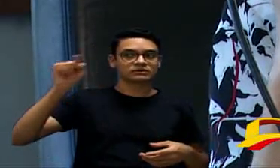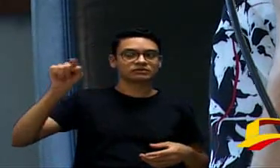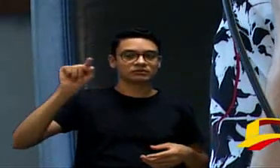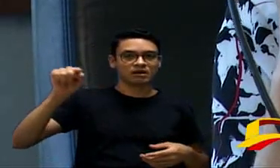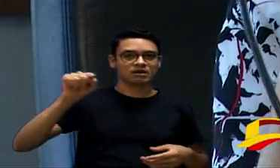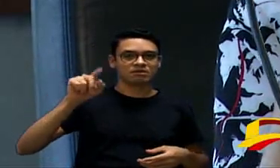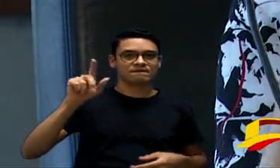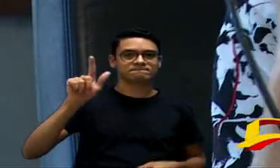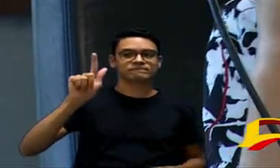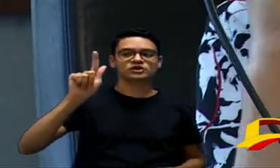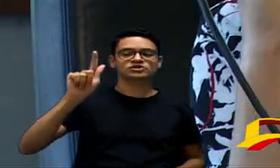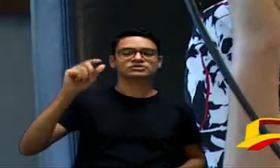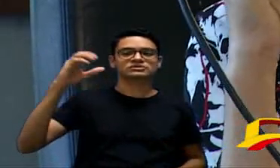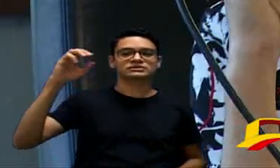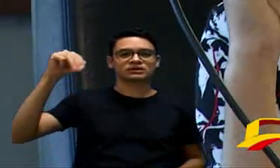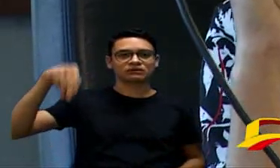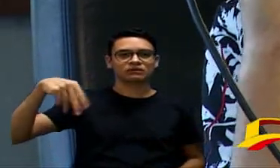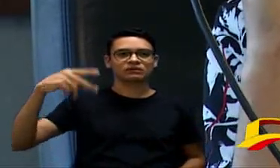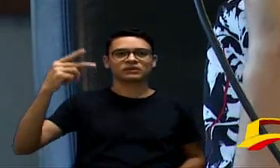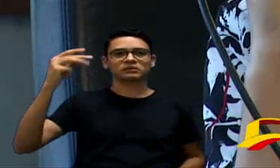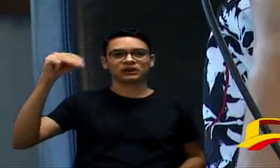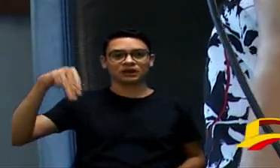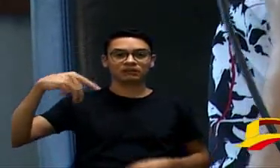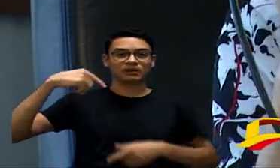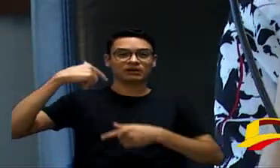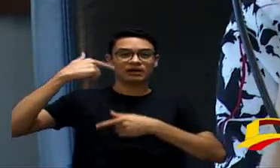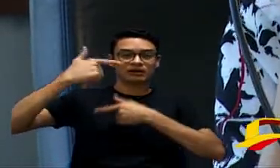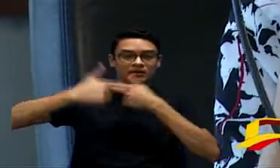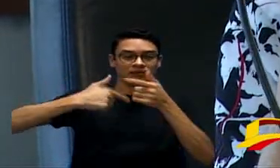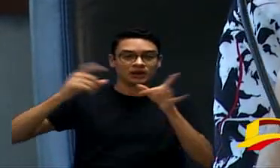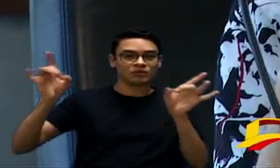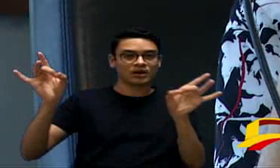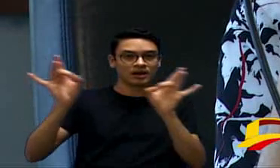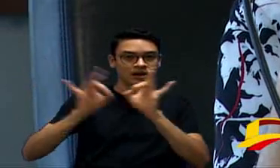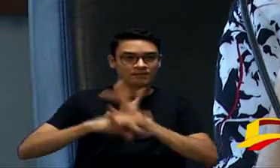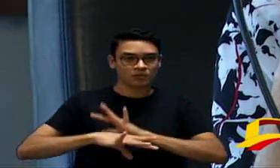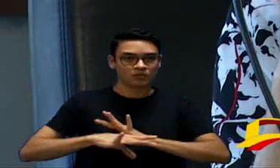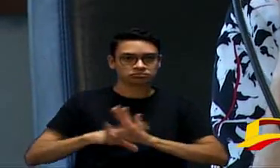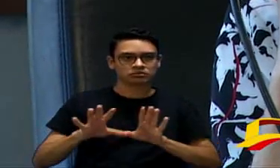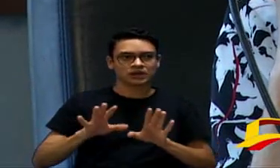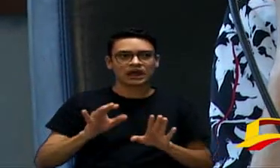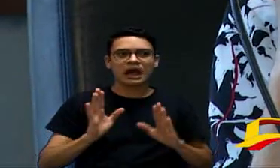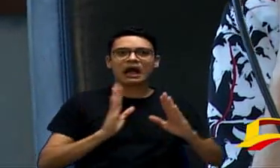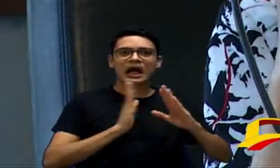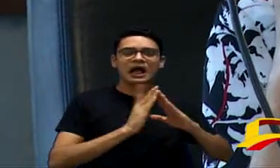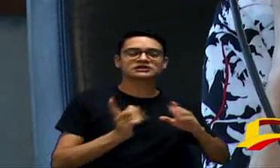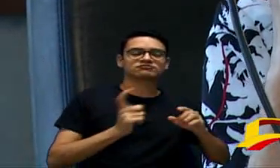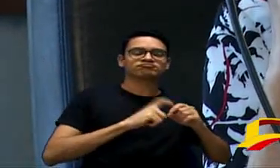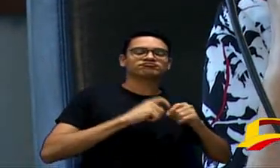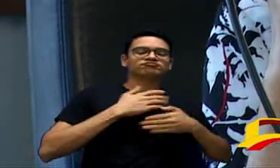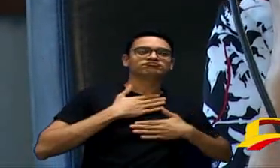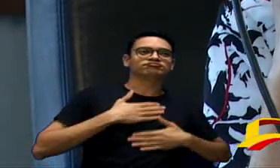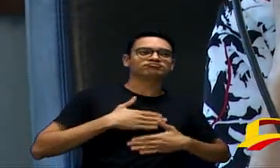na rua. Eles terminaram um trabalho, ao invés de ir para casa descansar,